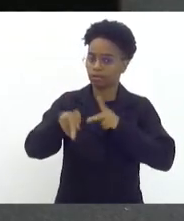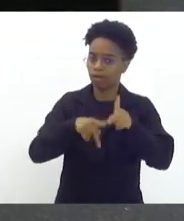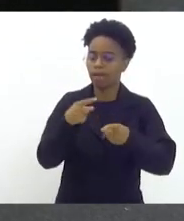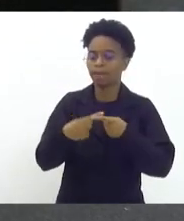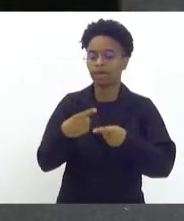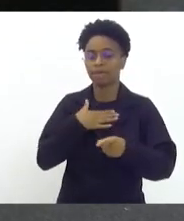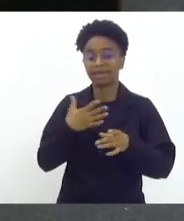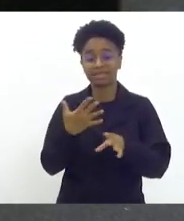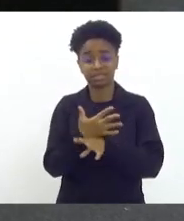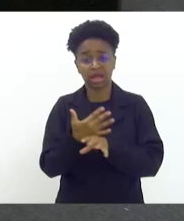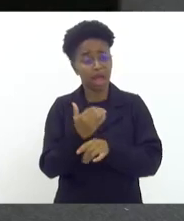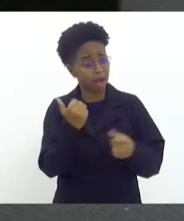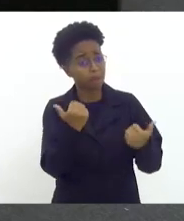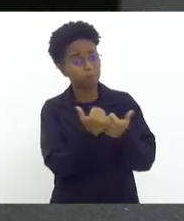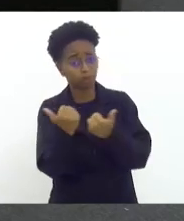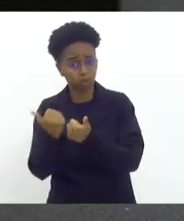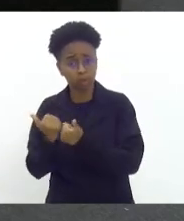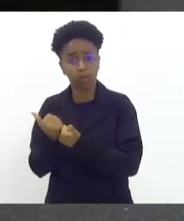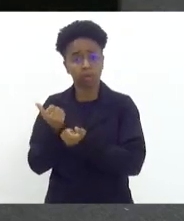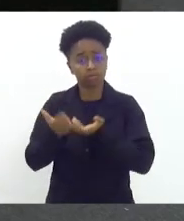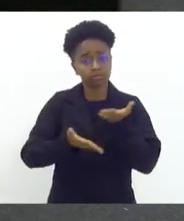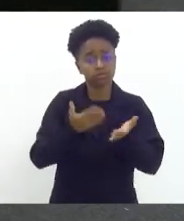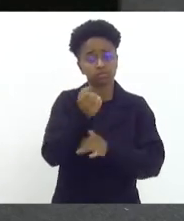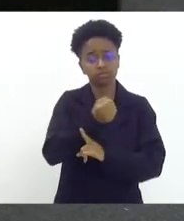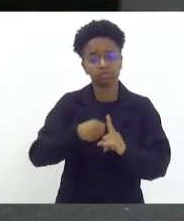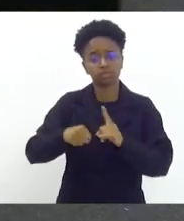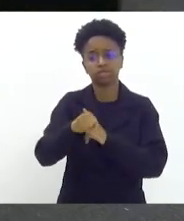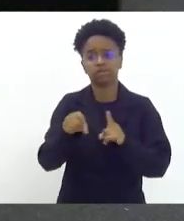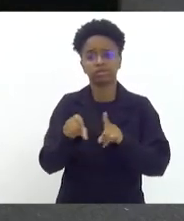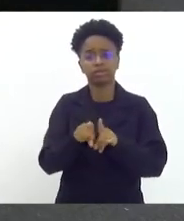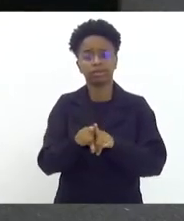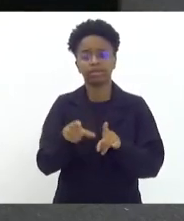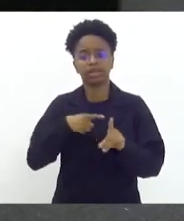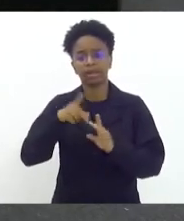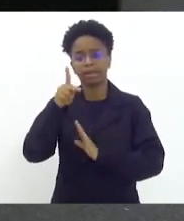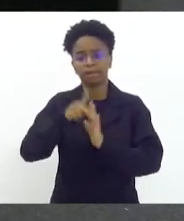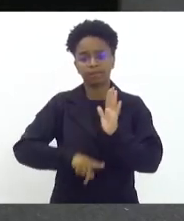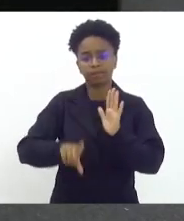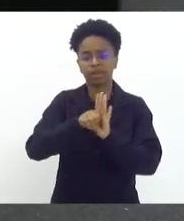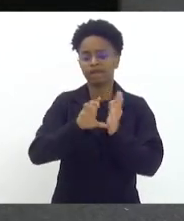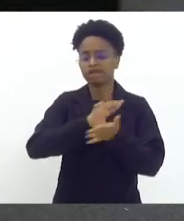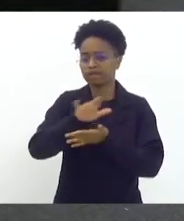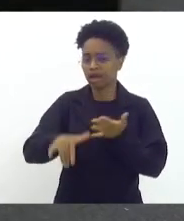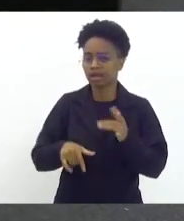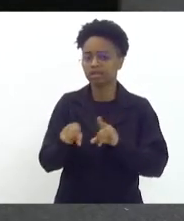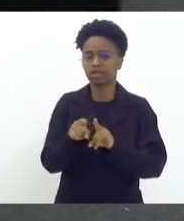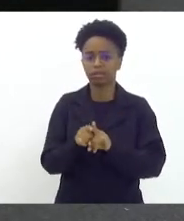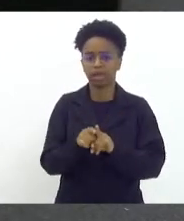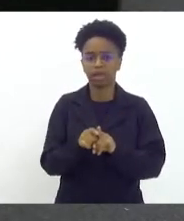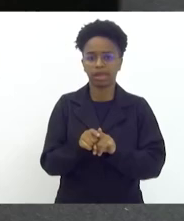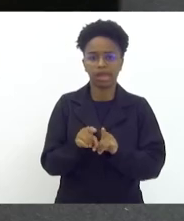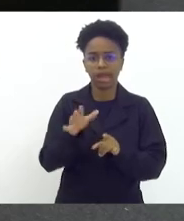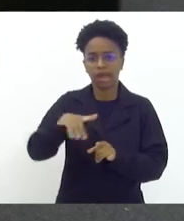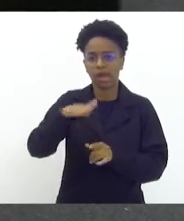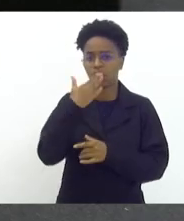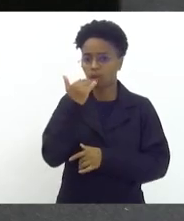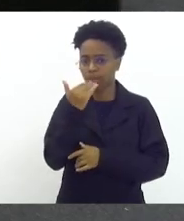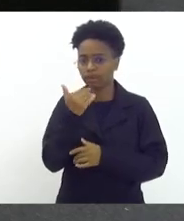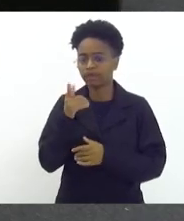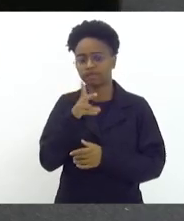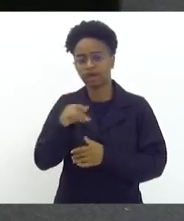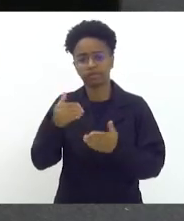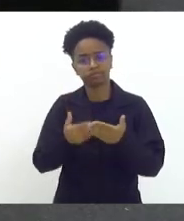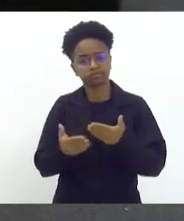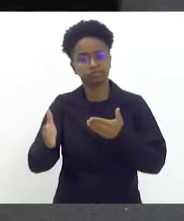deu grande contribuição na pasta da assistência social com vários projetos de lei com banco de alimentos que vai ser inaugurado em breve com